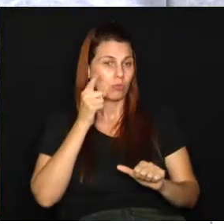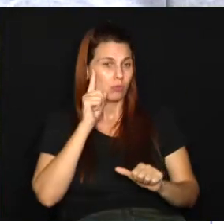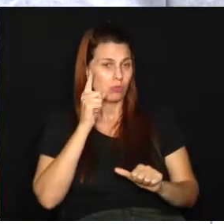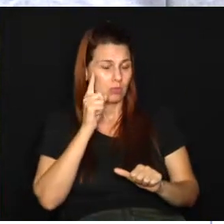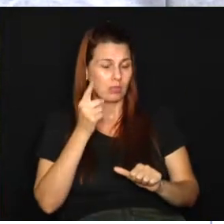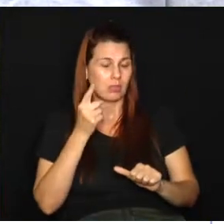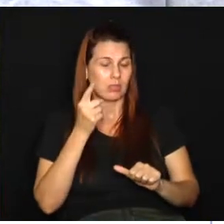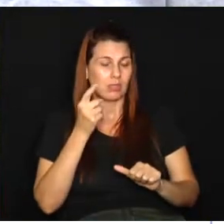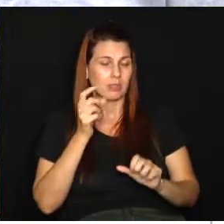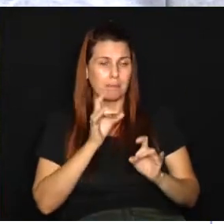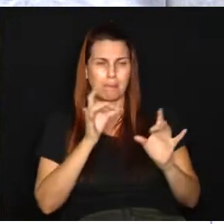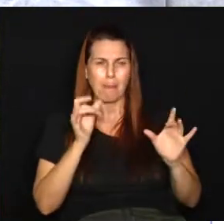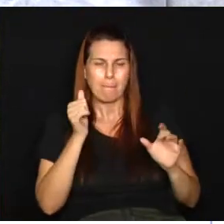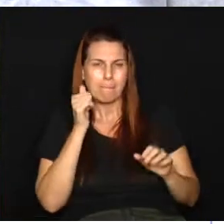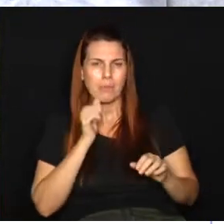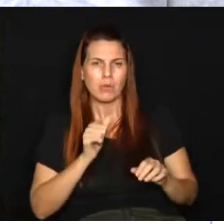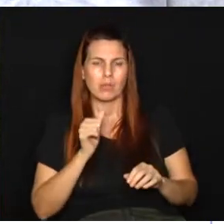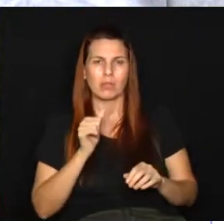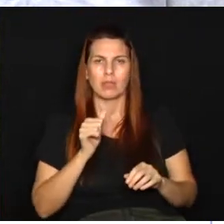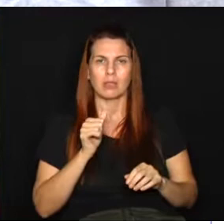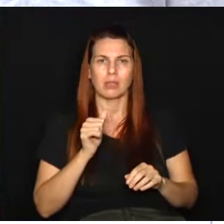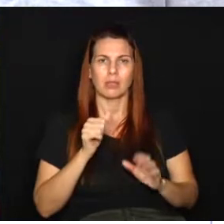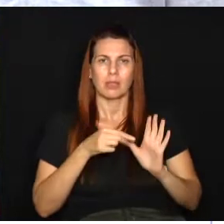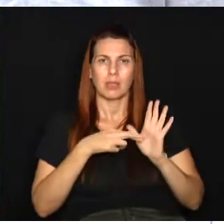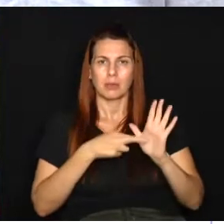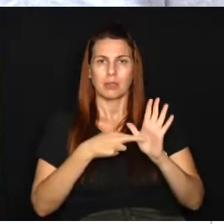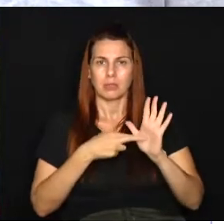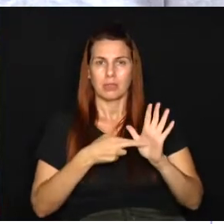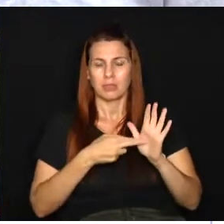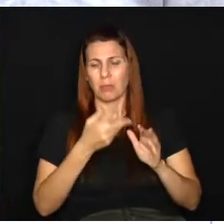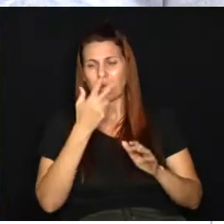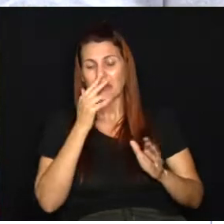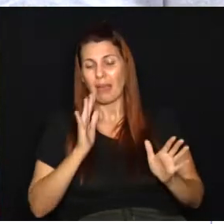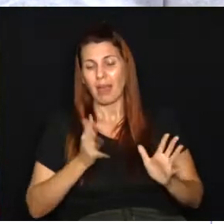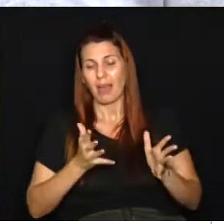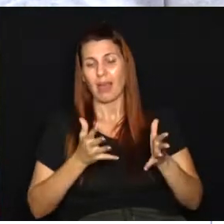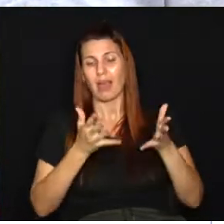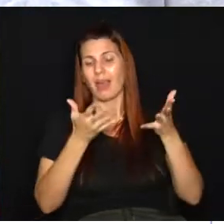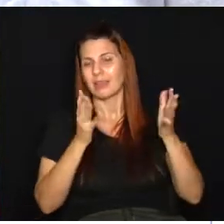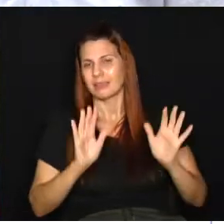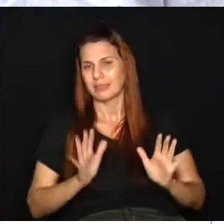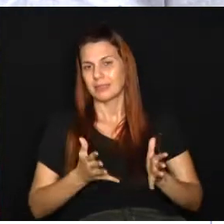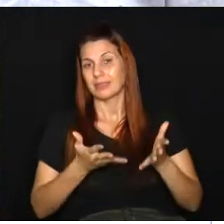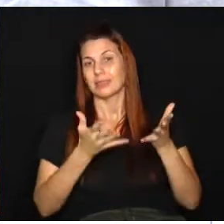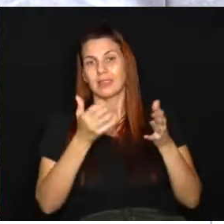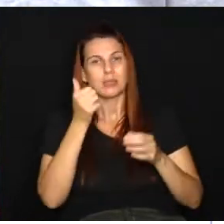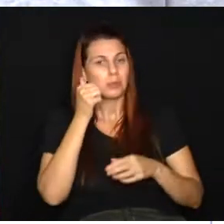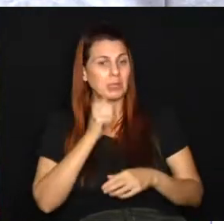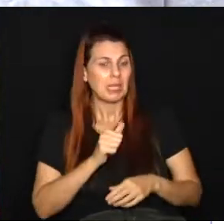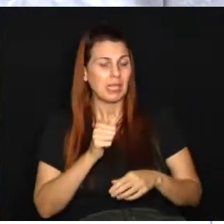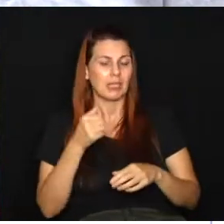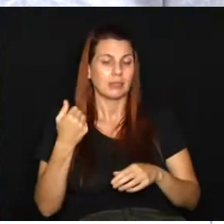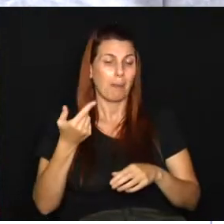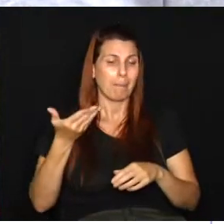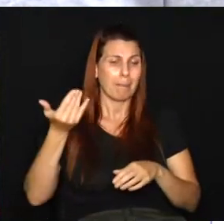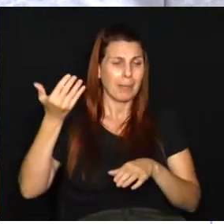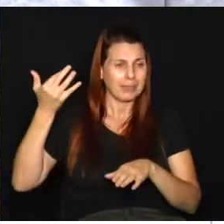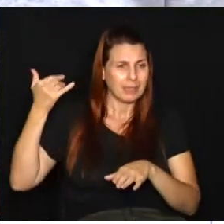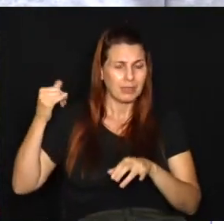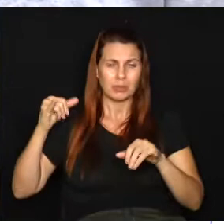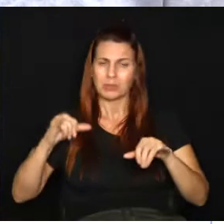por muito tempo, entendido como um dia de homenagem às mulheres e de homenagem a certos tratos que, na verdade, não